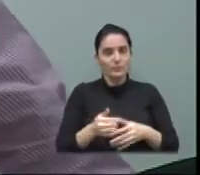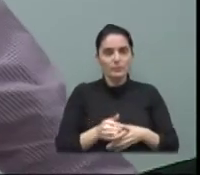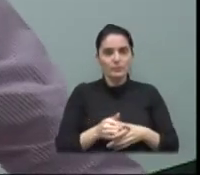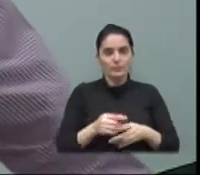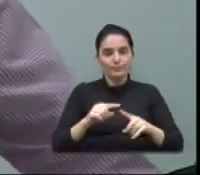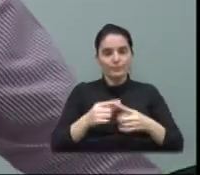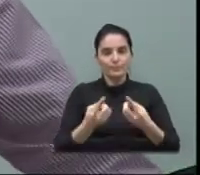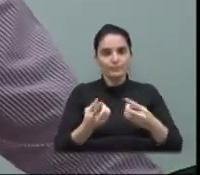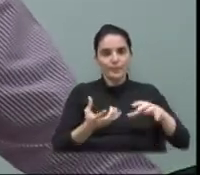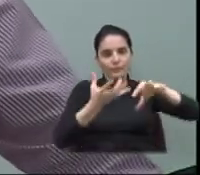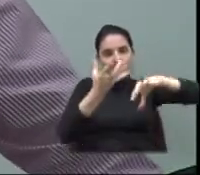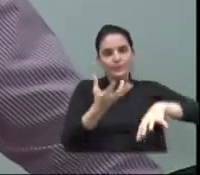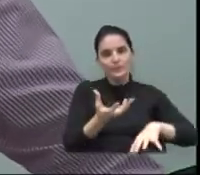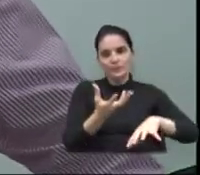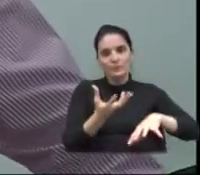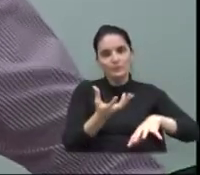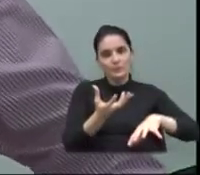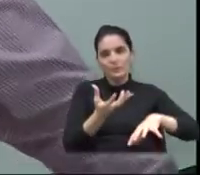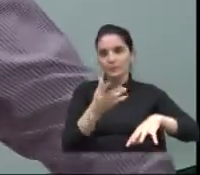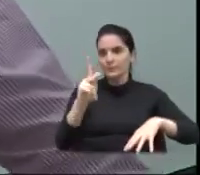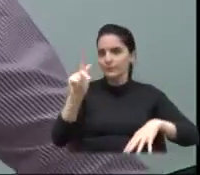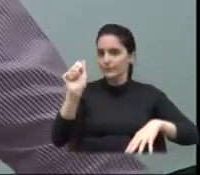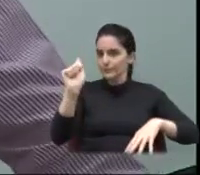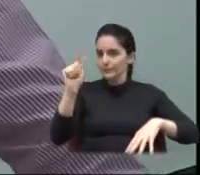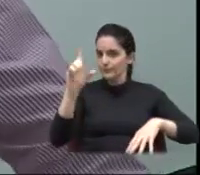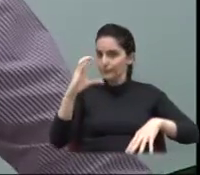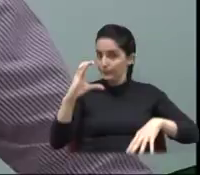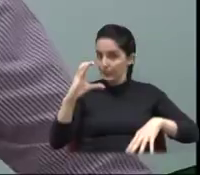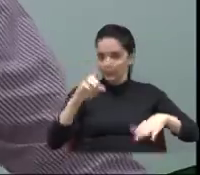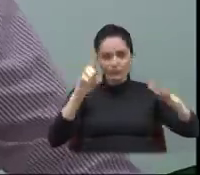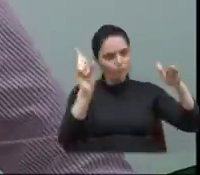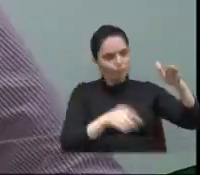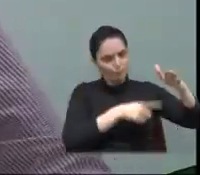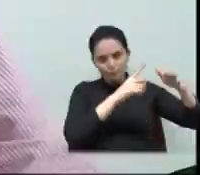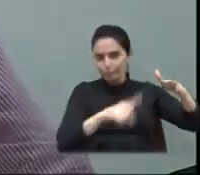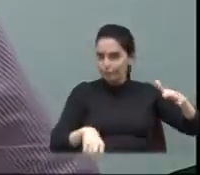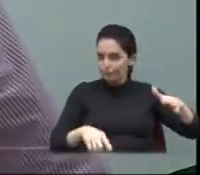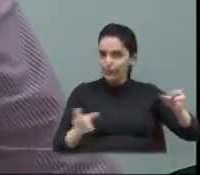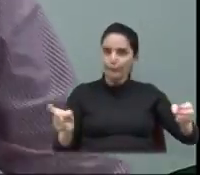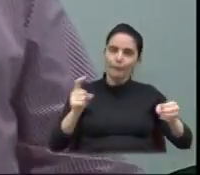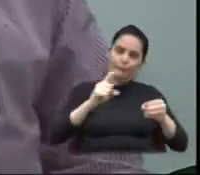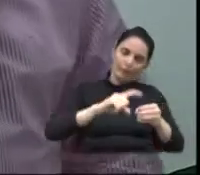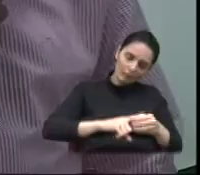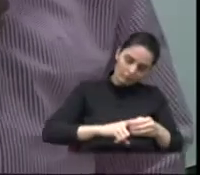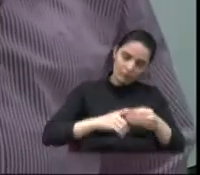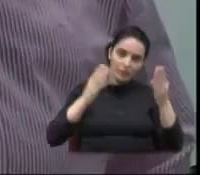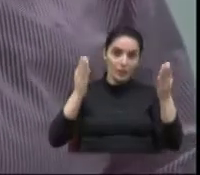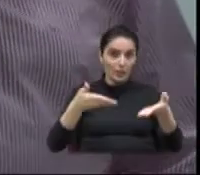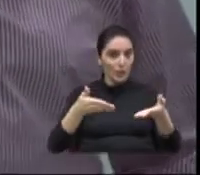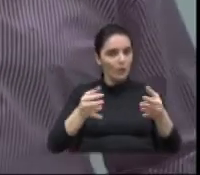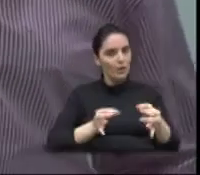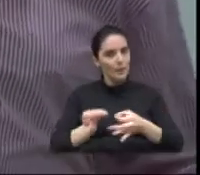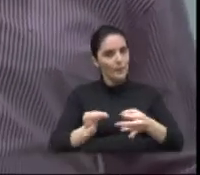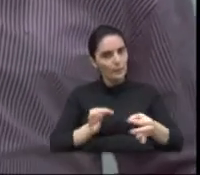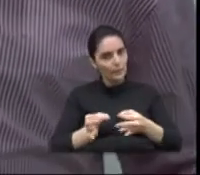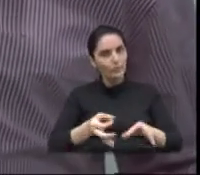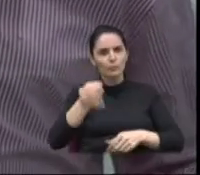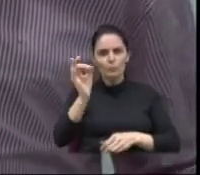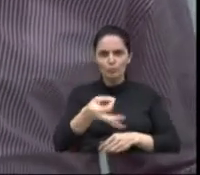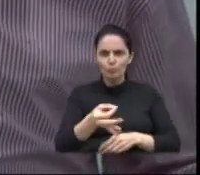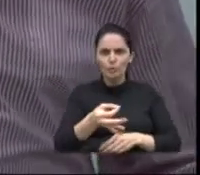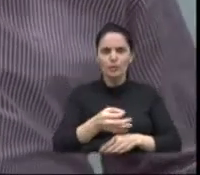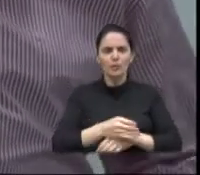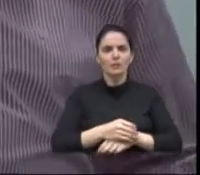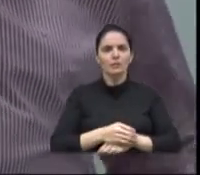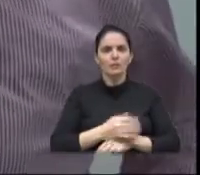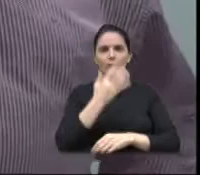no PAC. Tem dinheiro do governo federal, está sendo colocado dinheiro federal, mas precisa chegar um projeto certo. O prefeito Mário Botião está